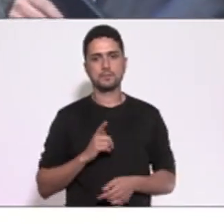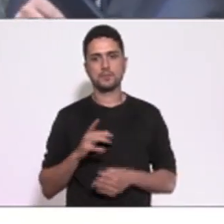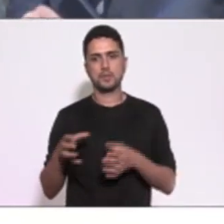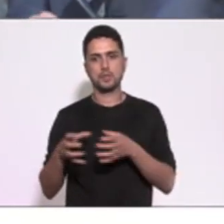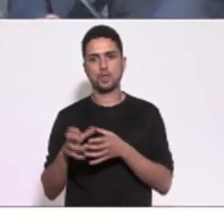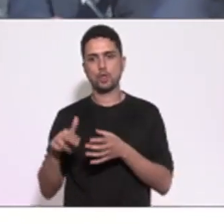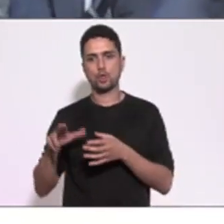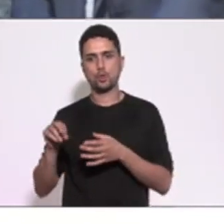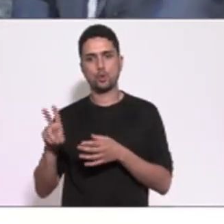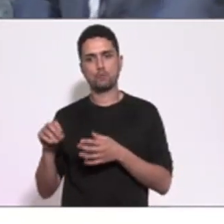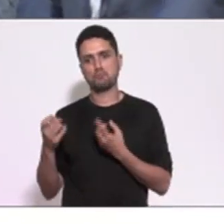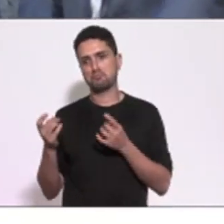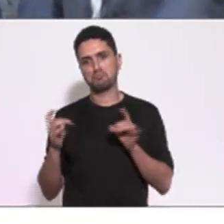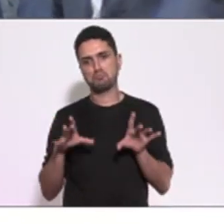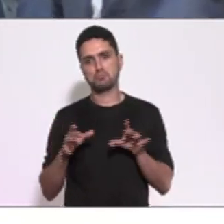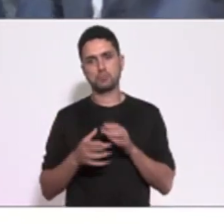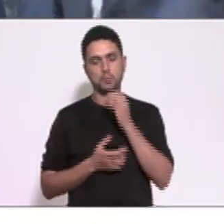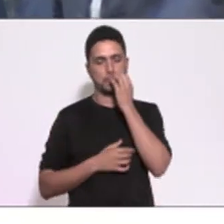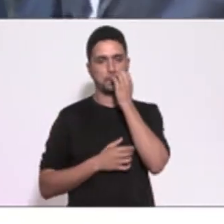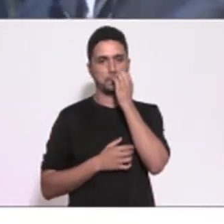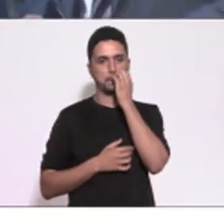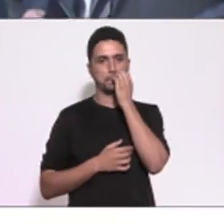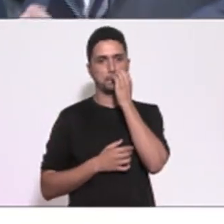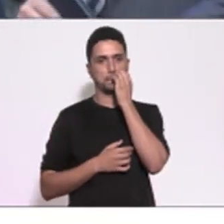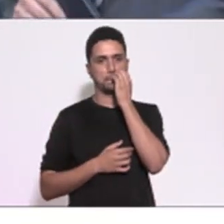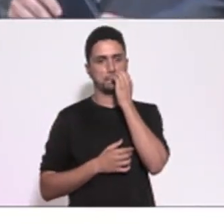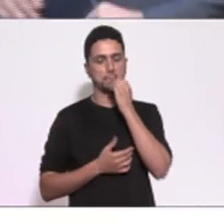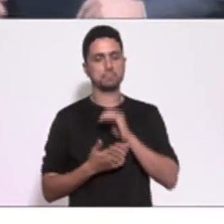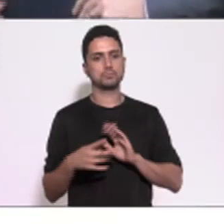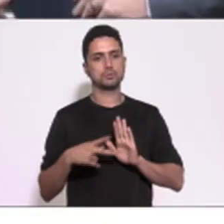novo. Projeto de resolução